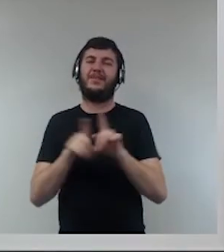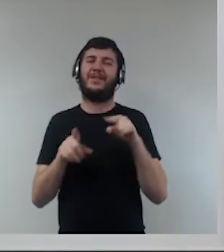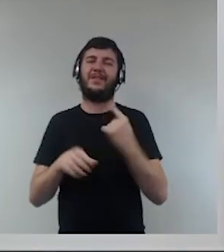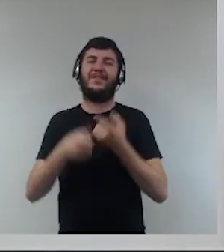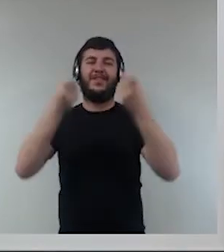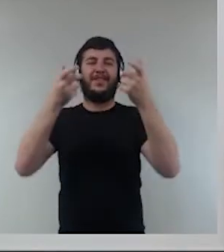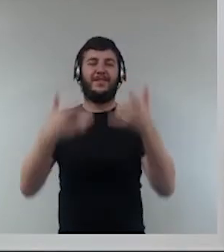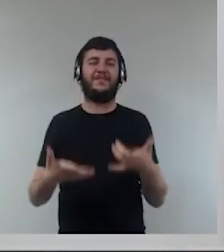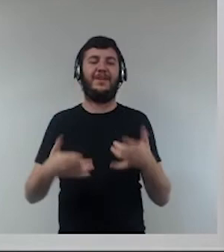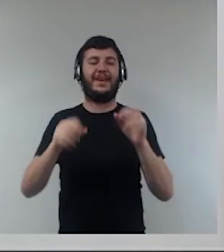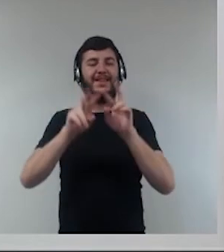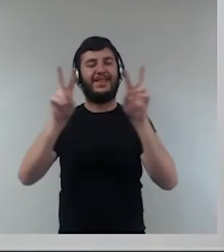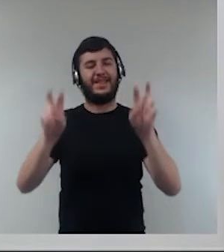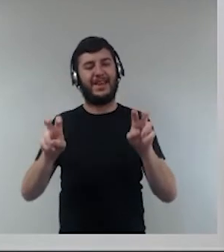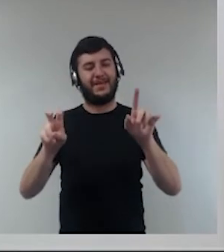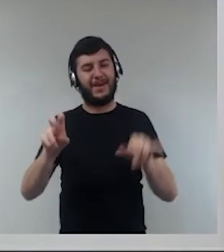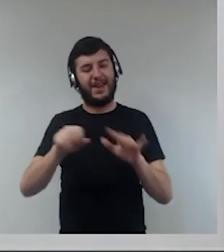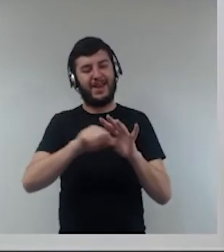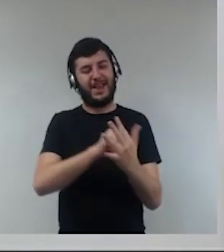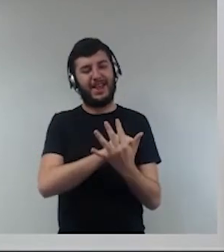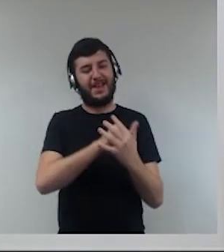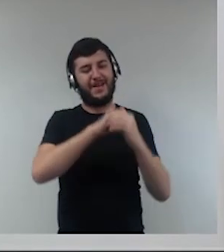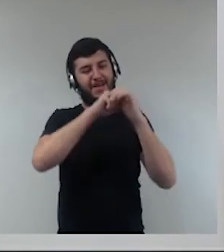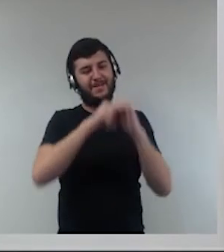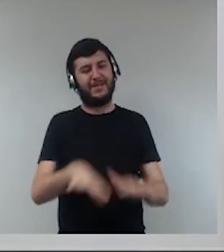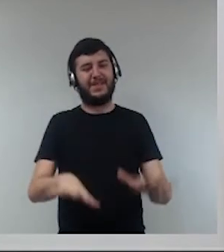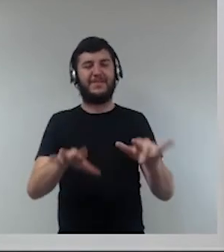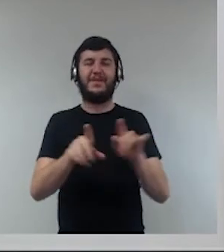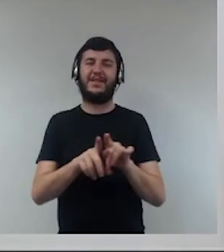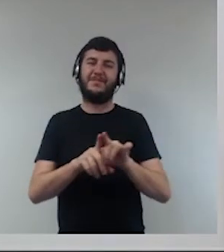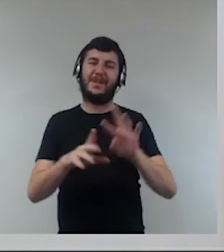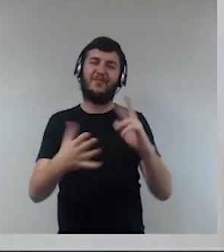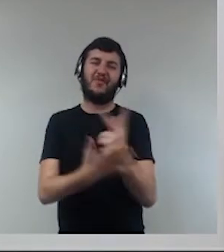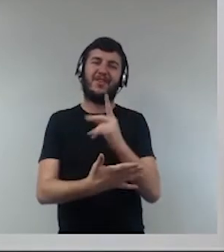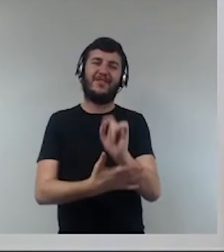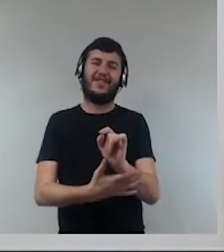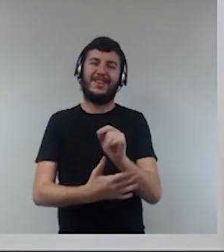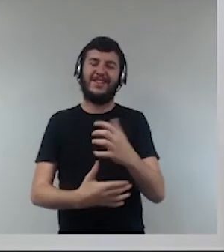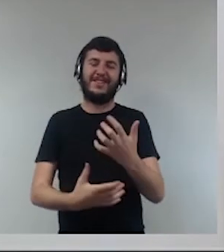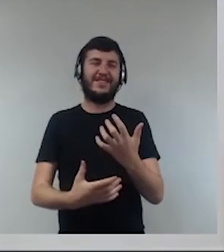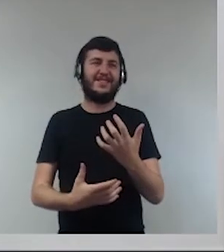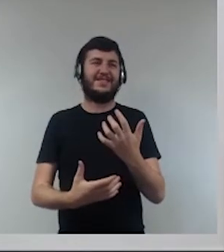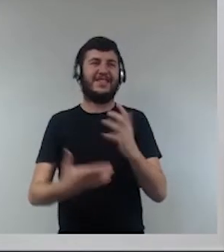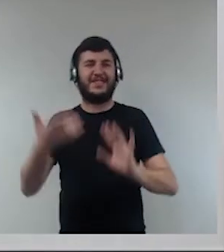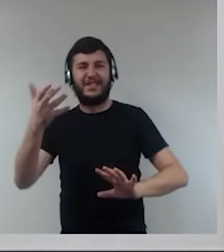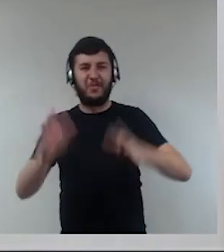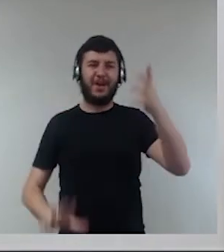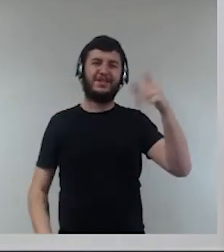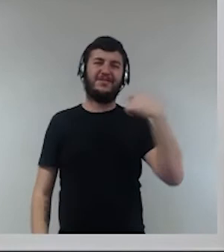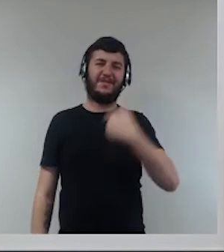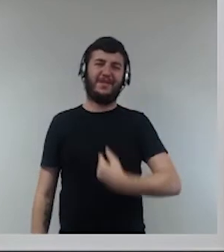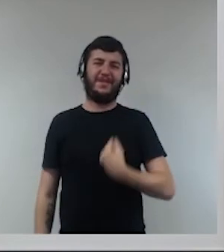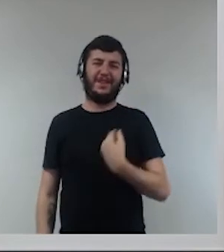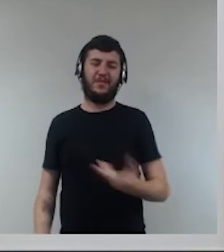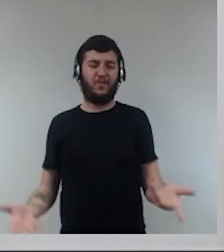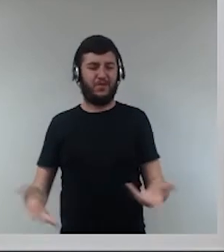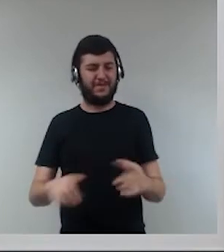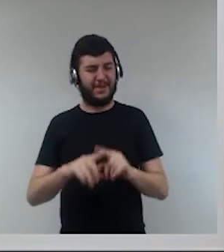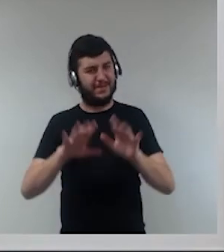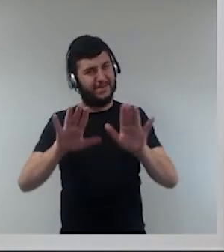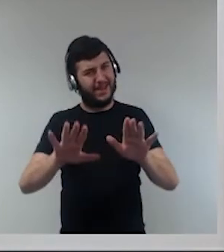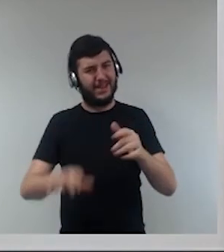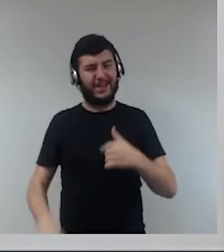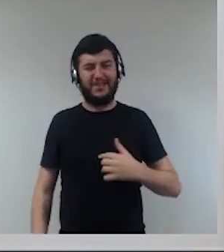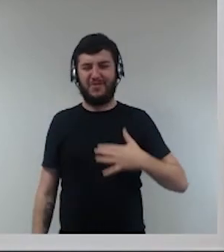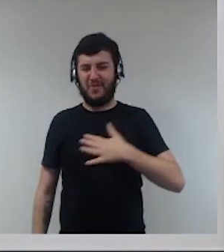de pandemia e esse momento extraordinário que nós estamos vivendo, mas se nós pararmos para pensar, né, eu nunca gosto de